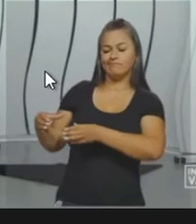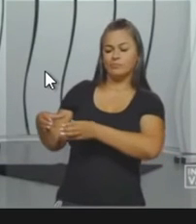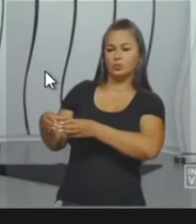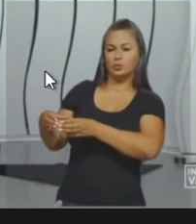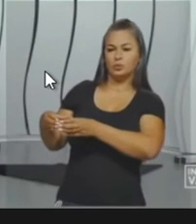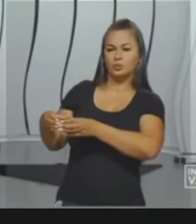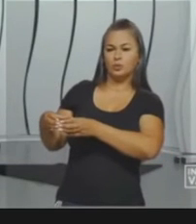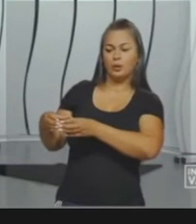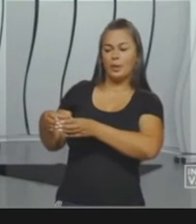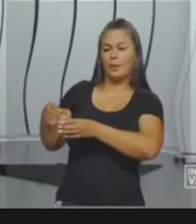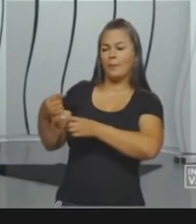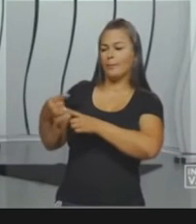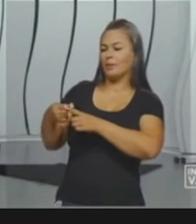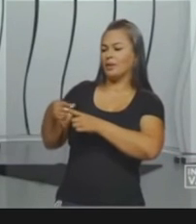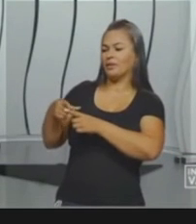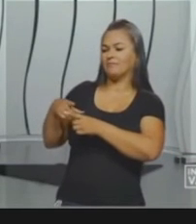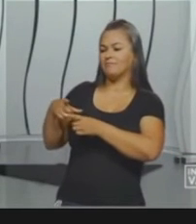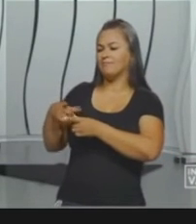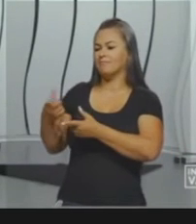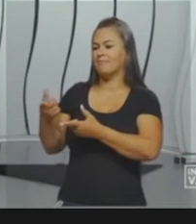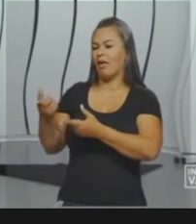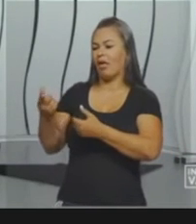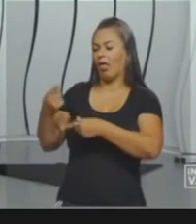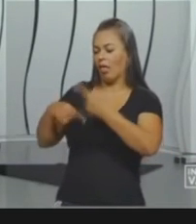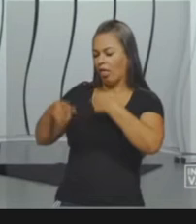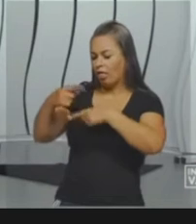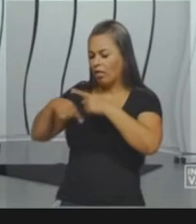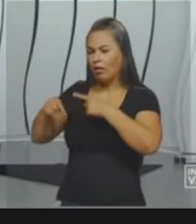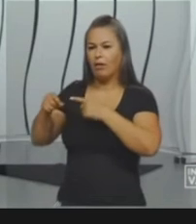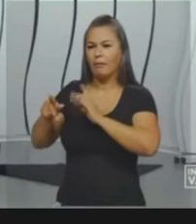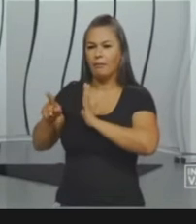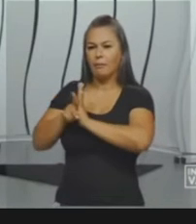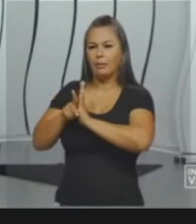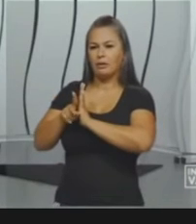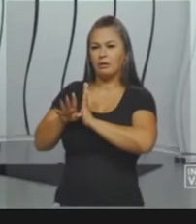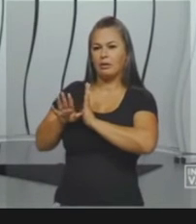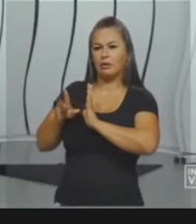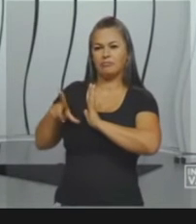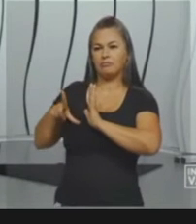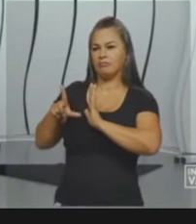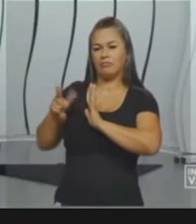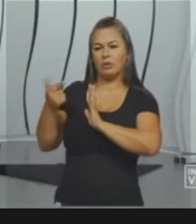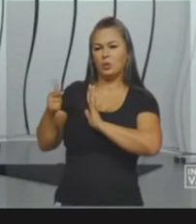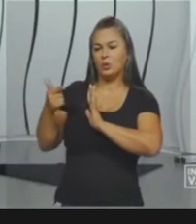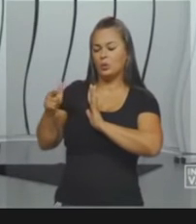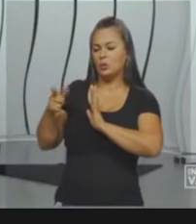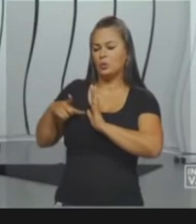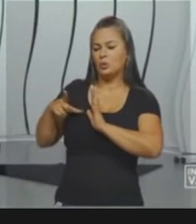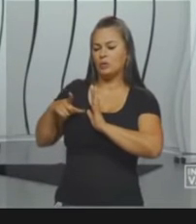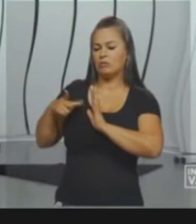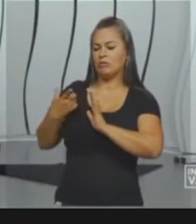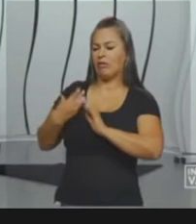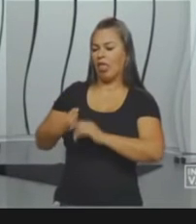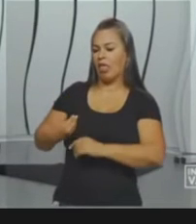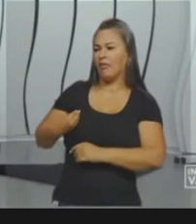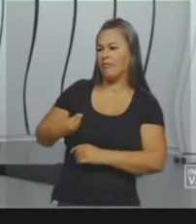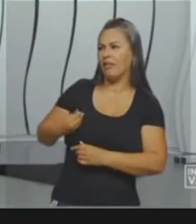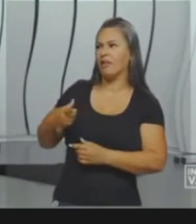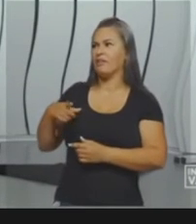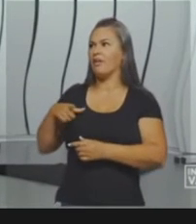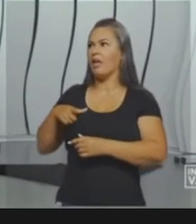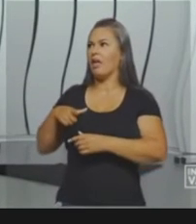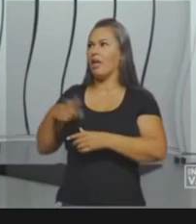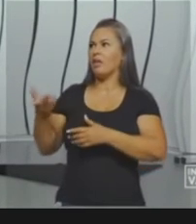porque ele não tem metabolismo próprio, ele não consegue fazer nada fora de uma célula, ele não tem função, não se move, não tem